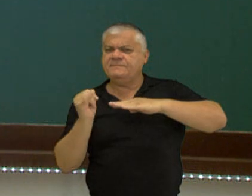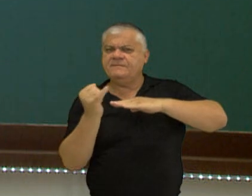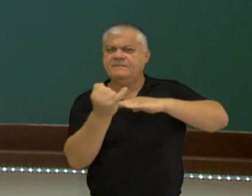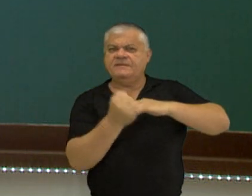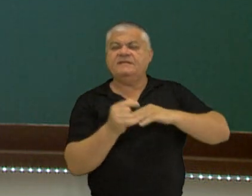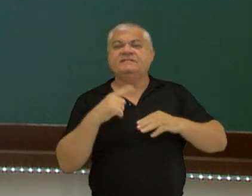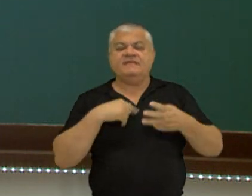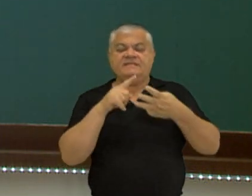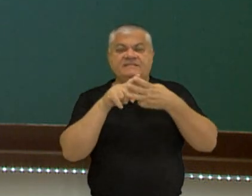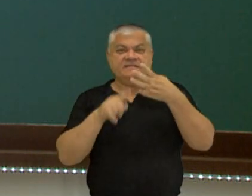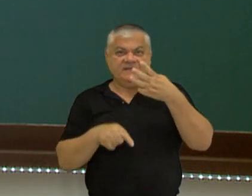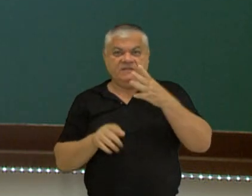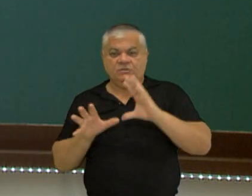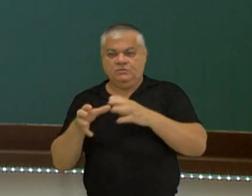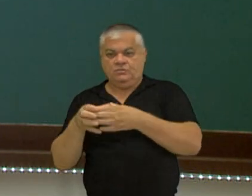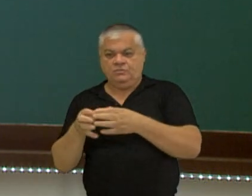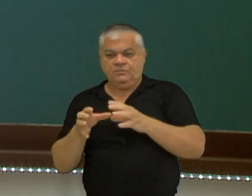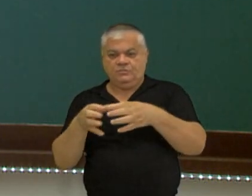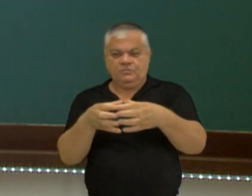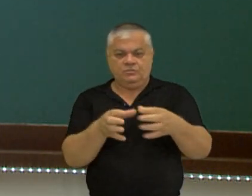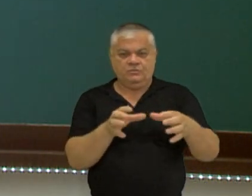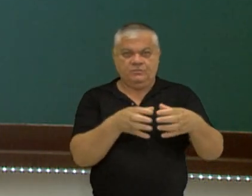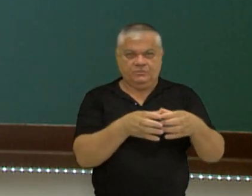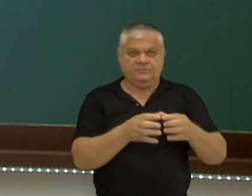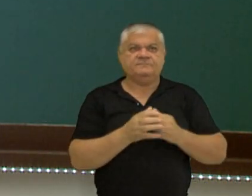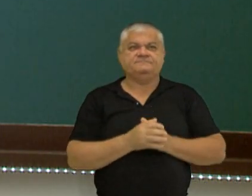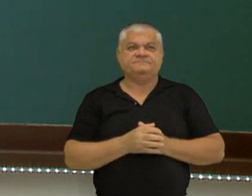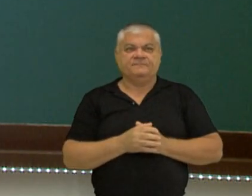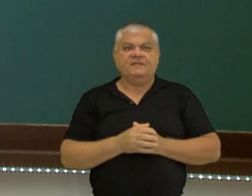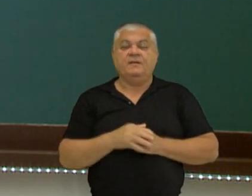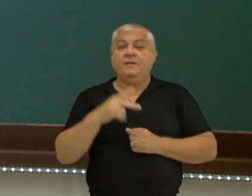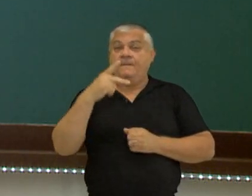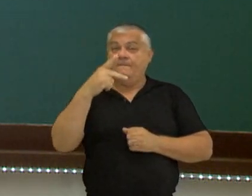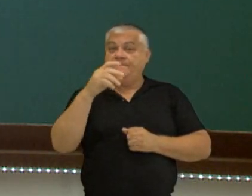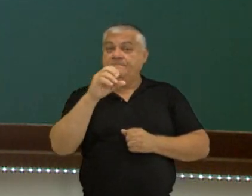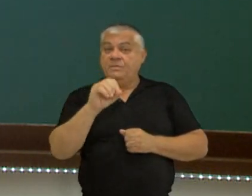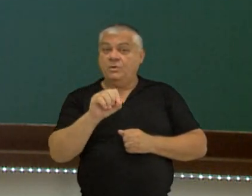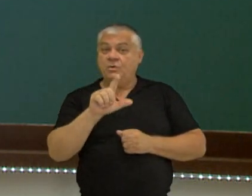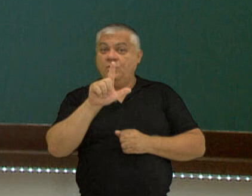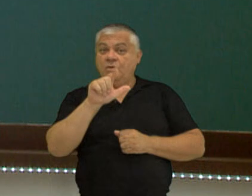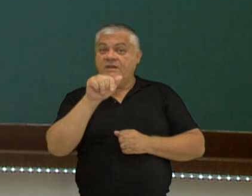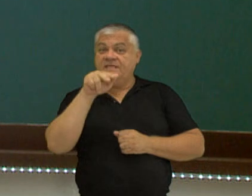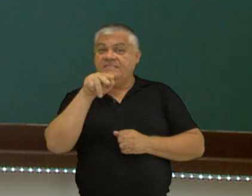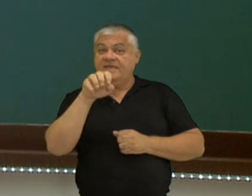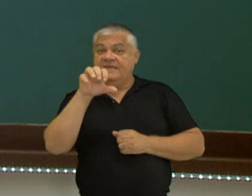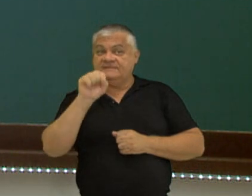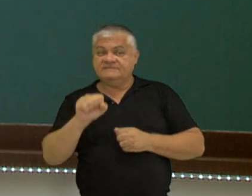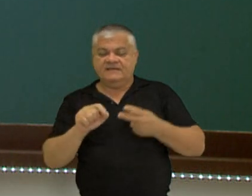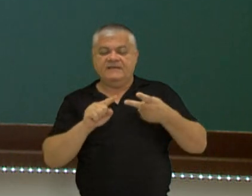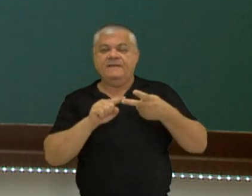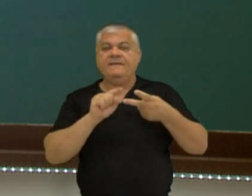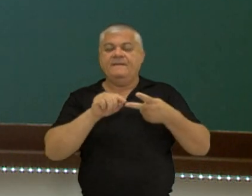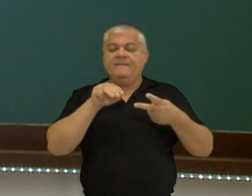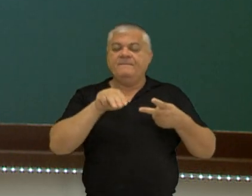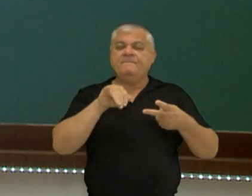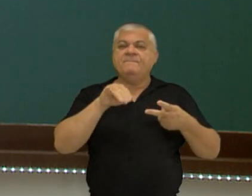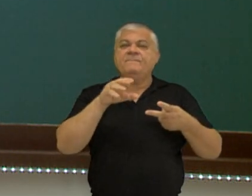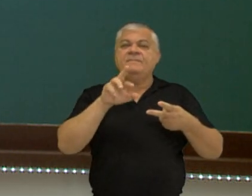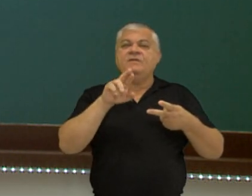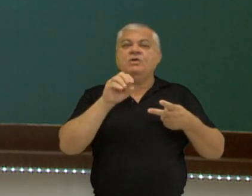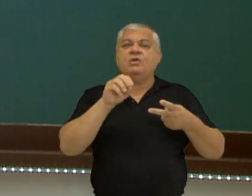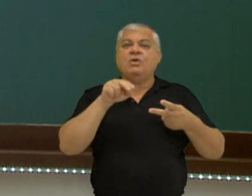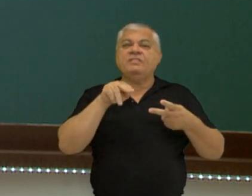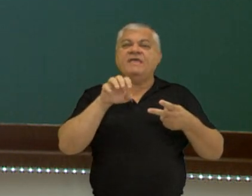3 conjuntos, vamos dizer assim, chamados de Polinésia, Micronésia e